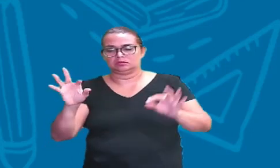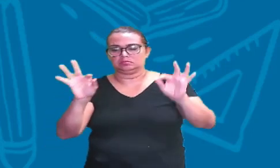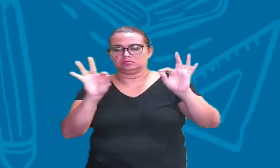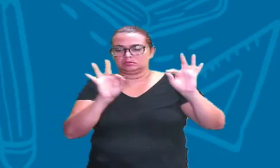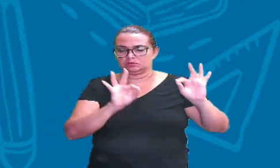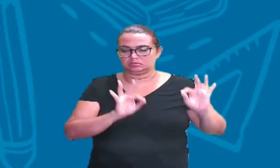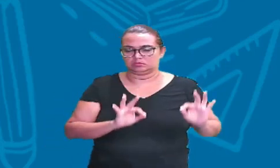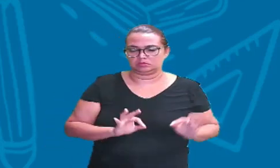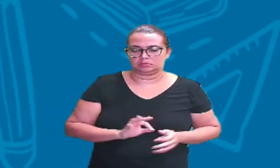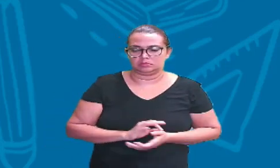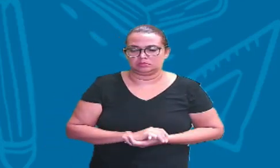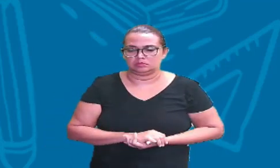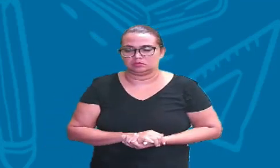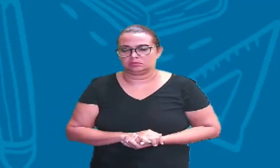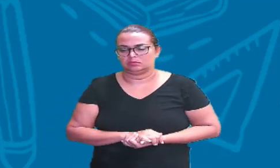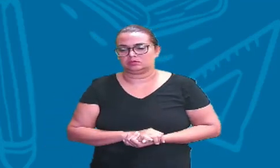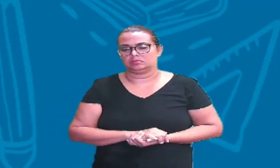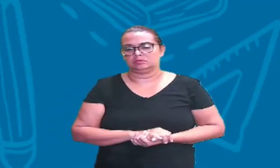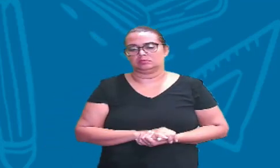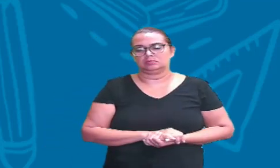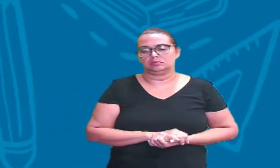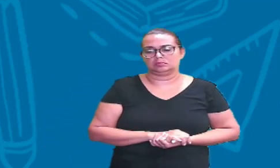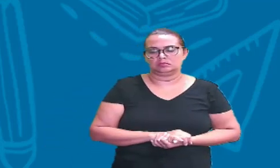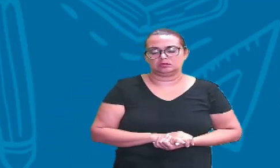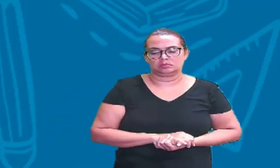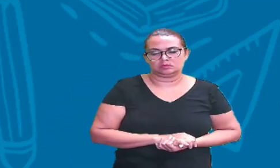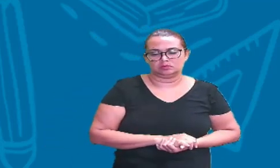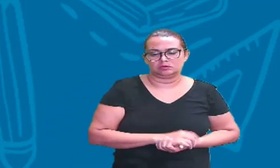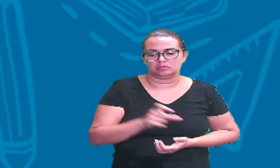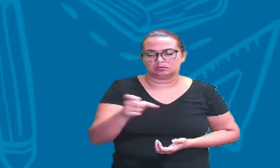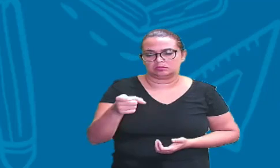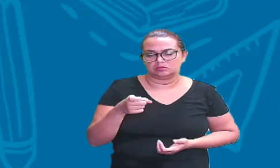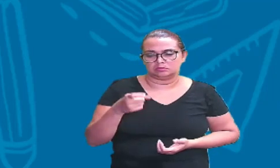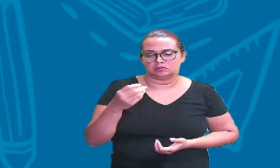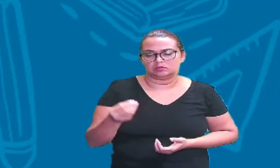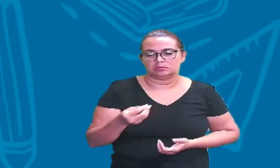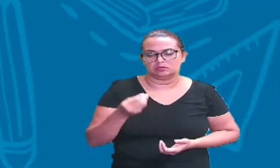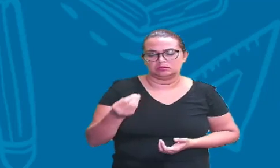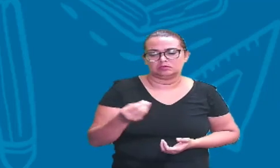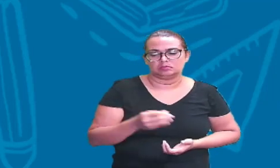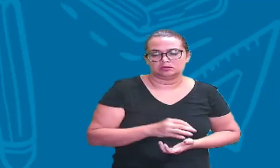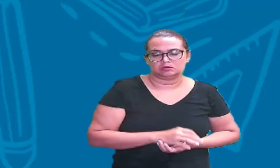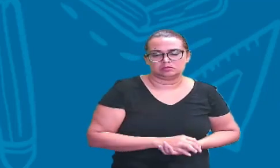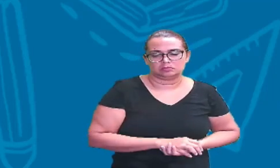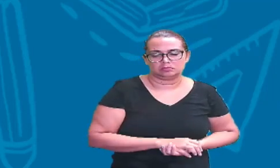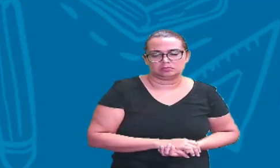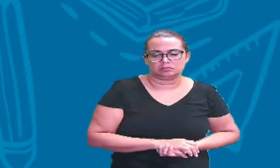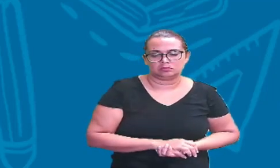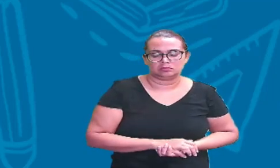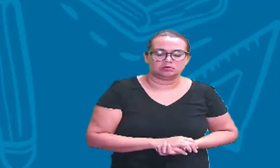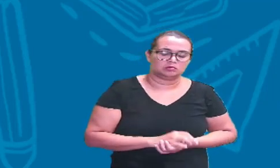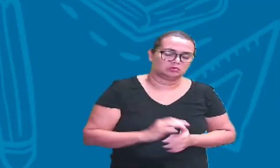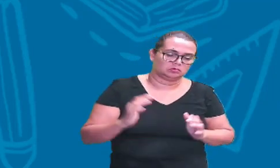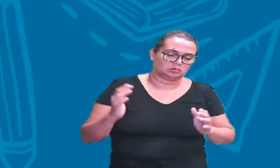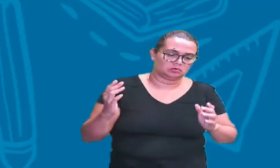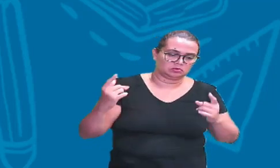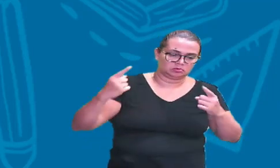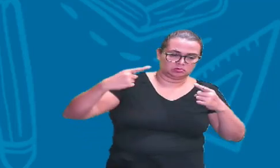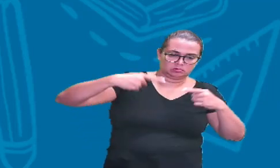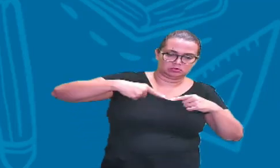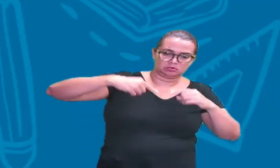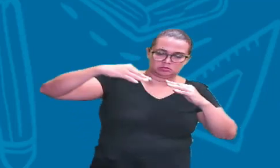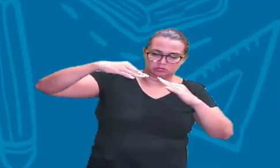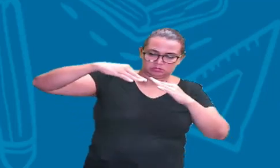lado. Olha, vê onde é que x vai ficar, ó. X vai ficar, ó, de inclinação, ó,